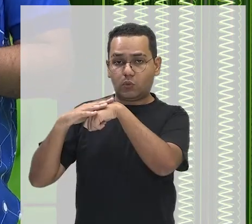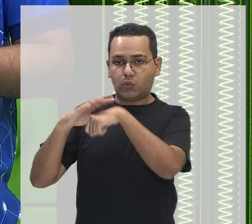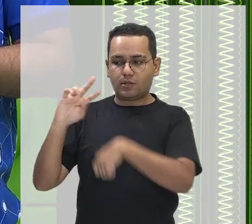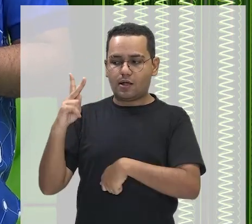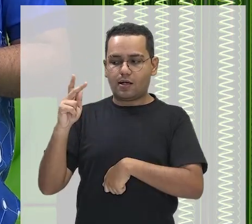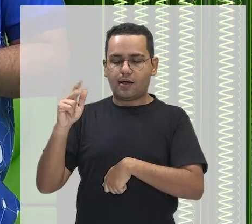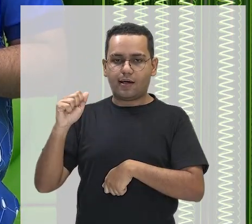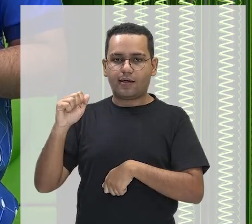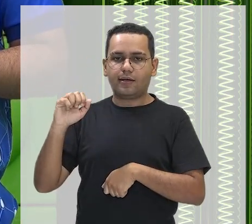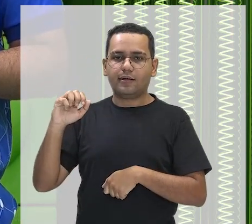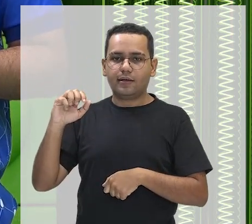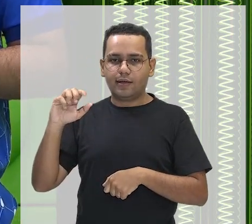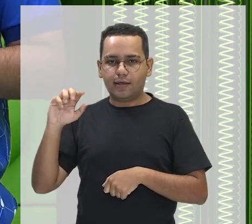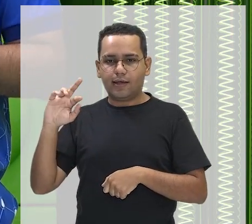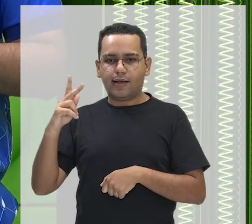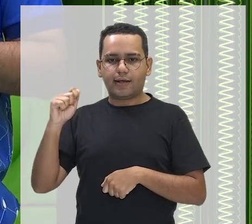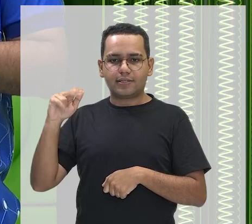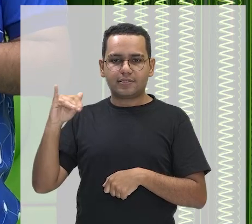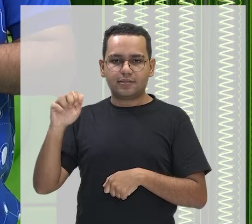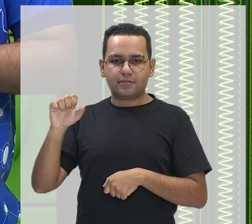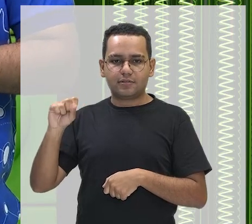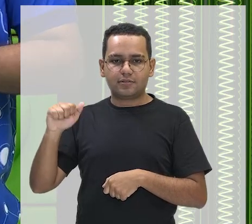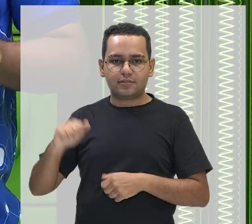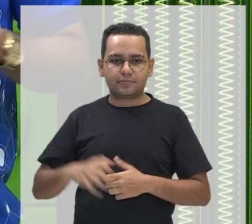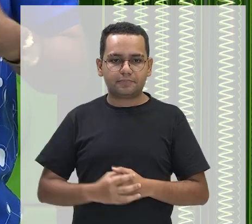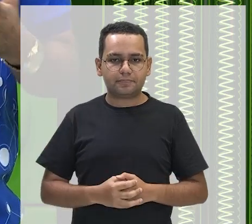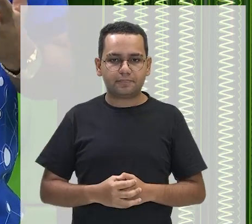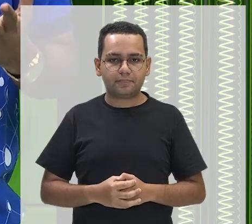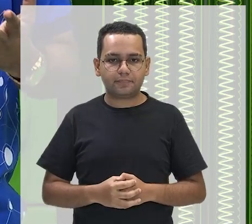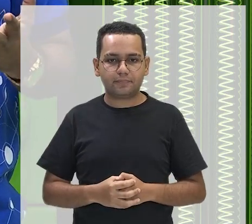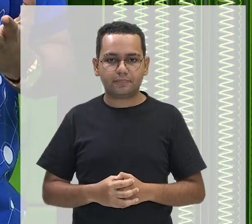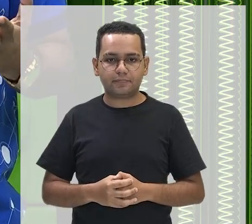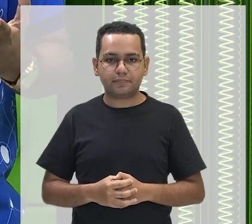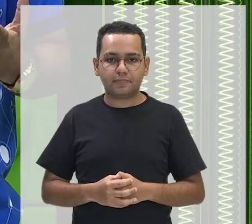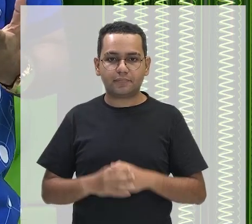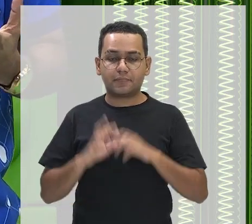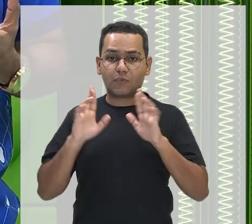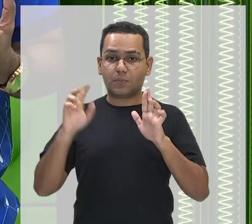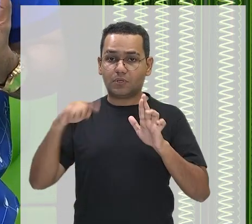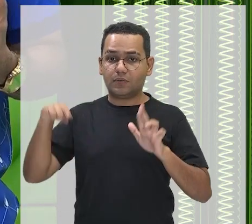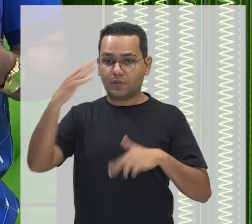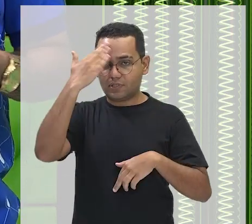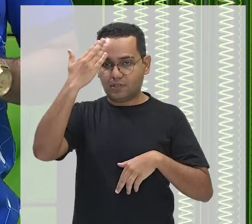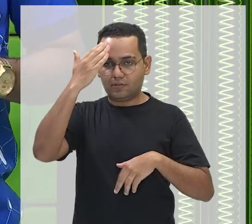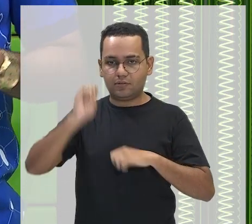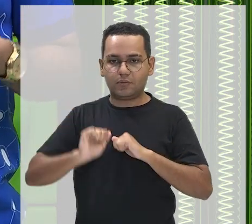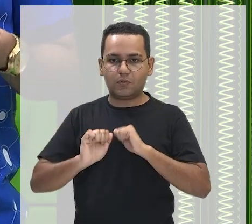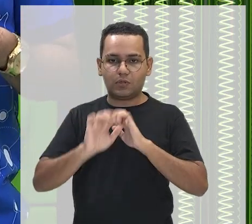essa doença ali que foi a leishmaniose, como nós pudemos observar. Então, espero que vocês tenham compreendido aí